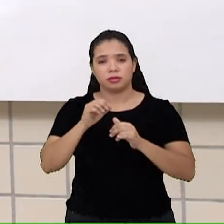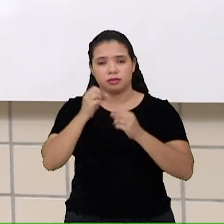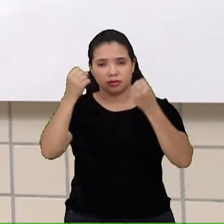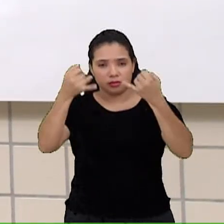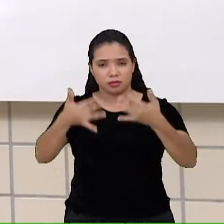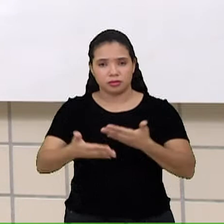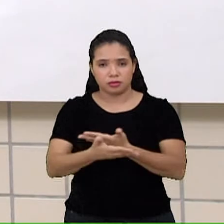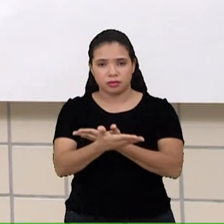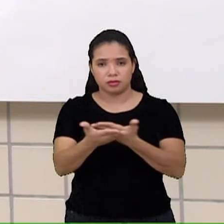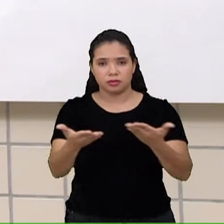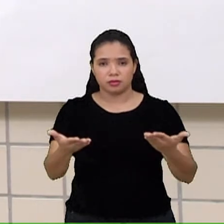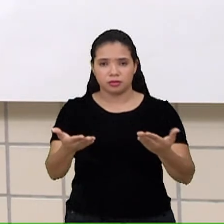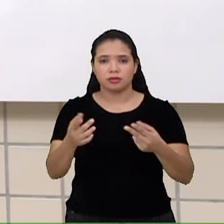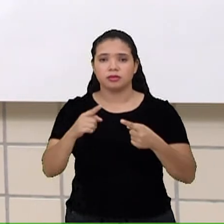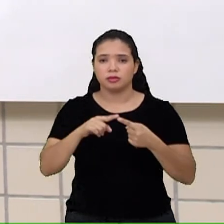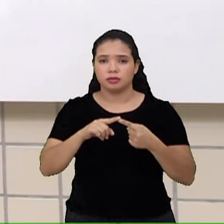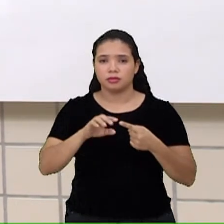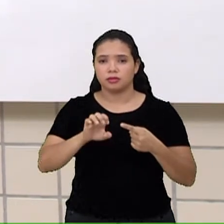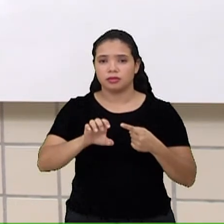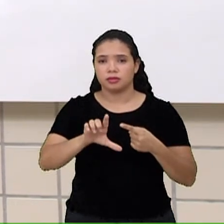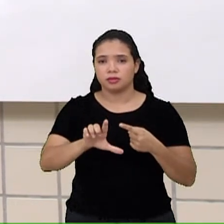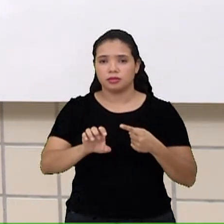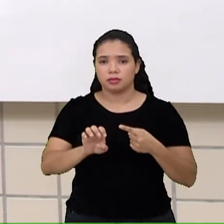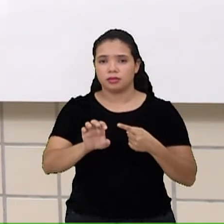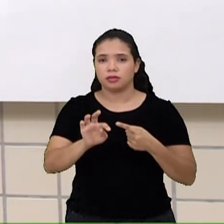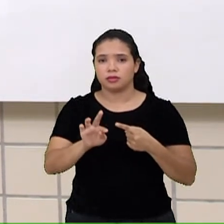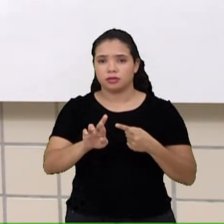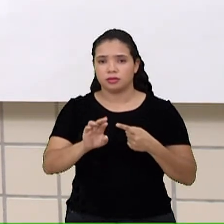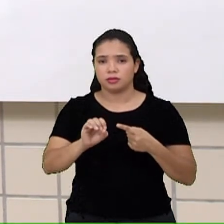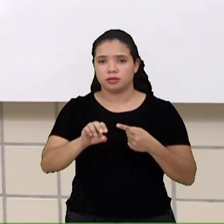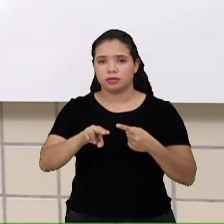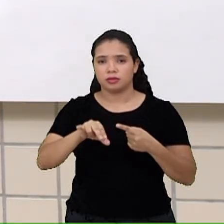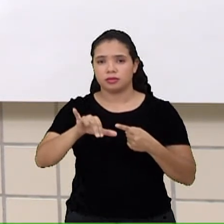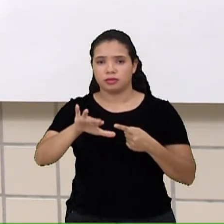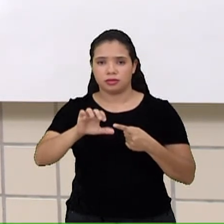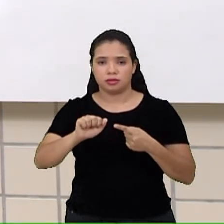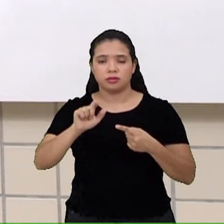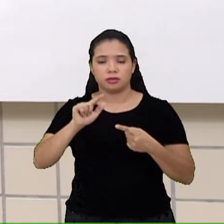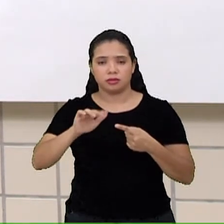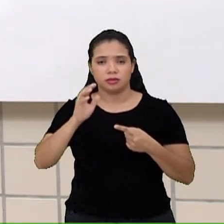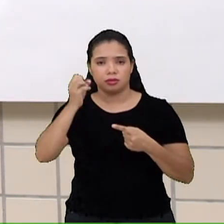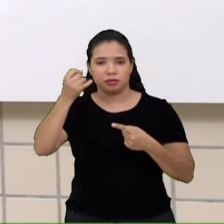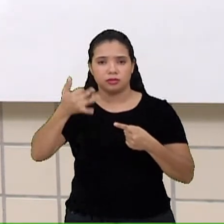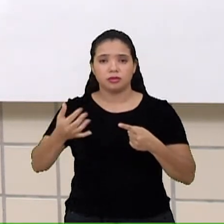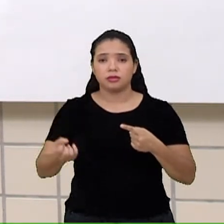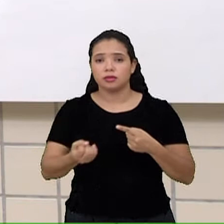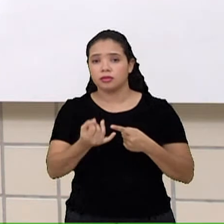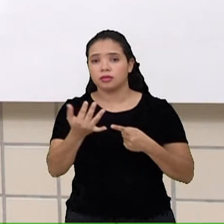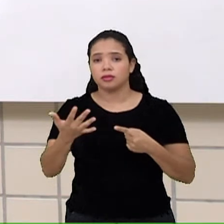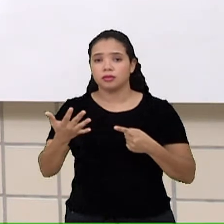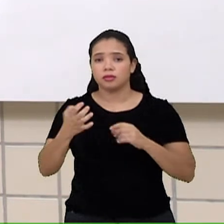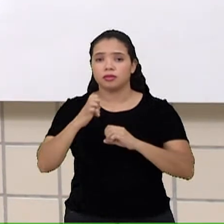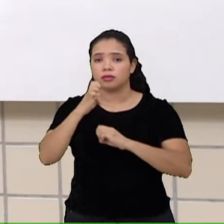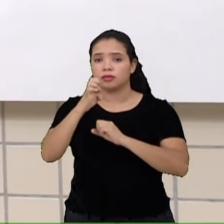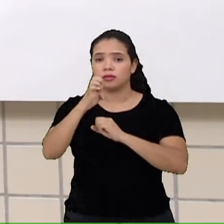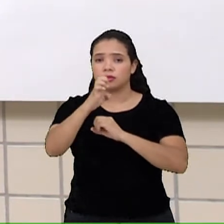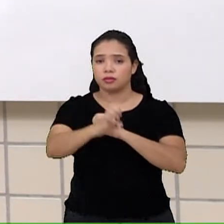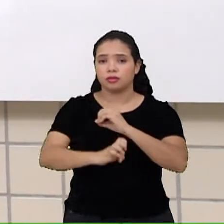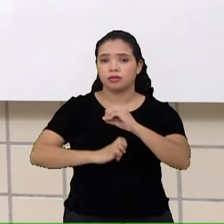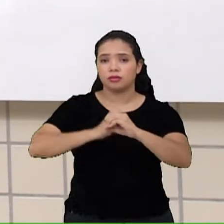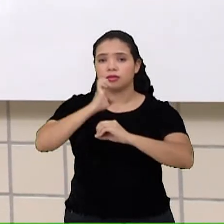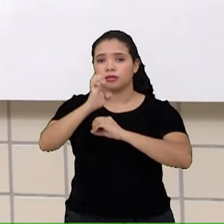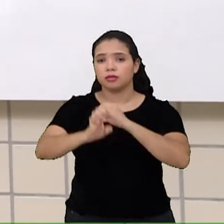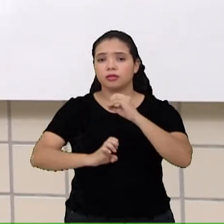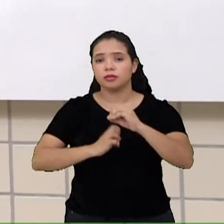gente representar uma fórmula química, tá? Porque na fórmula eletrônica a gente vai contar quantos elétrons tem ali para ficarem tudo